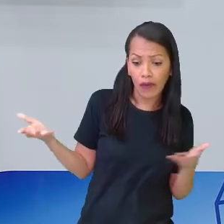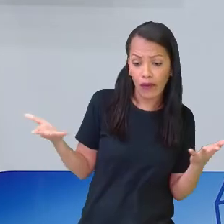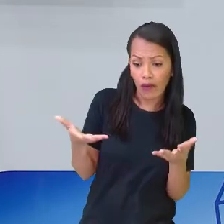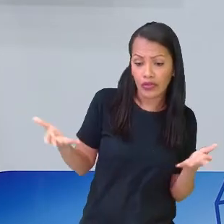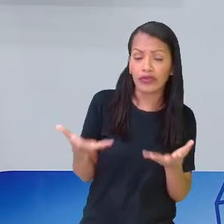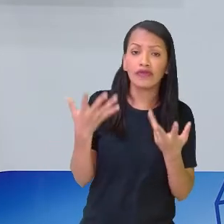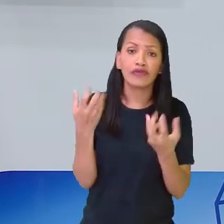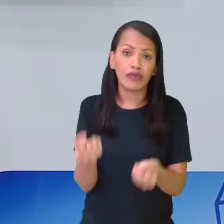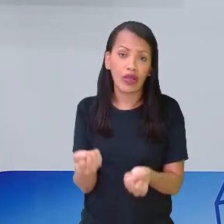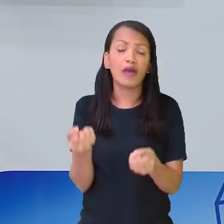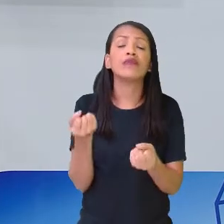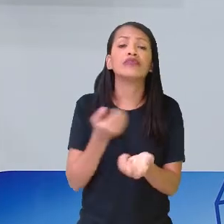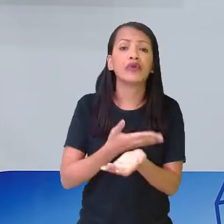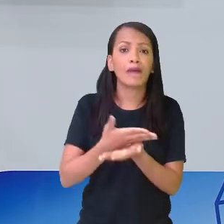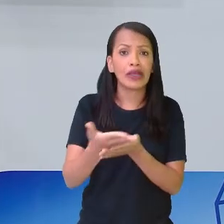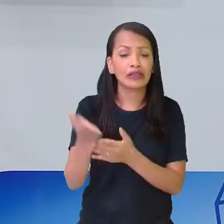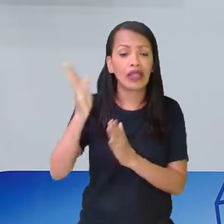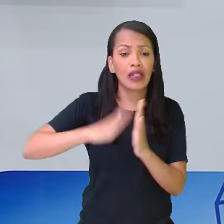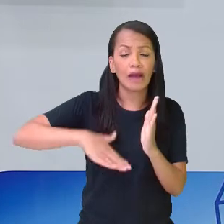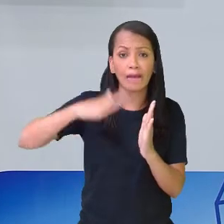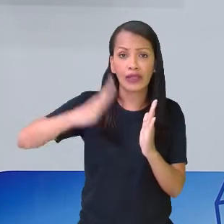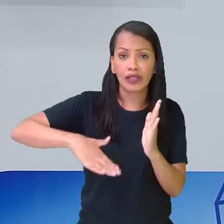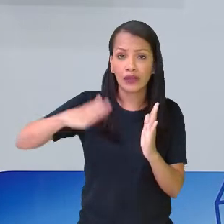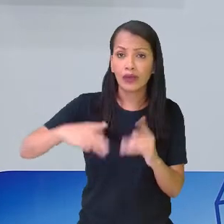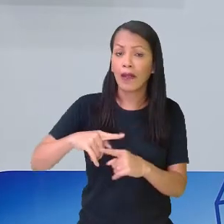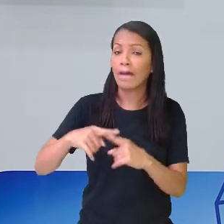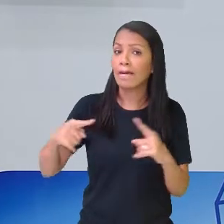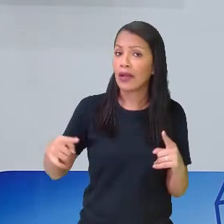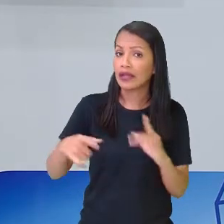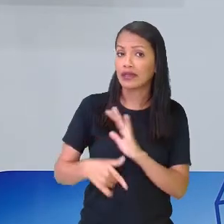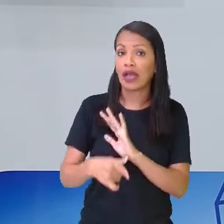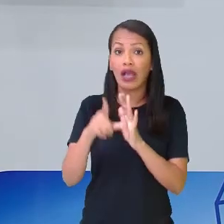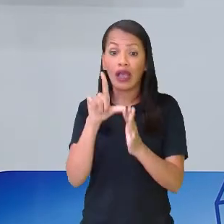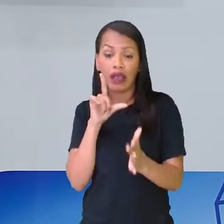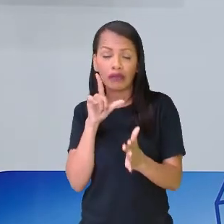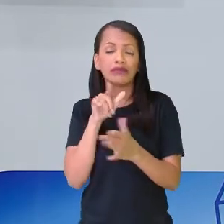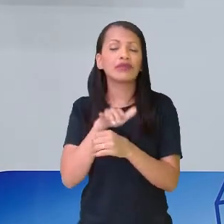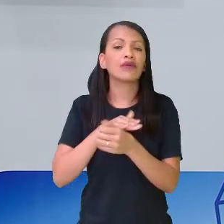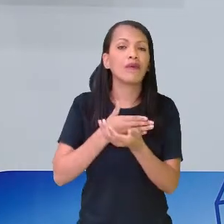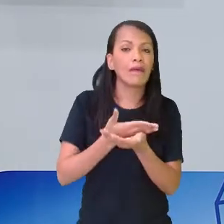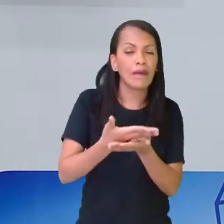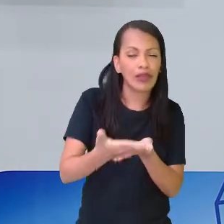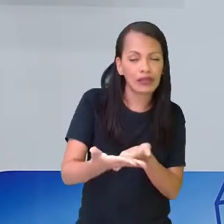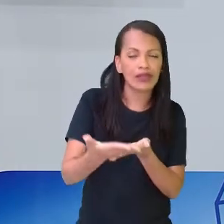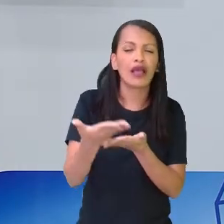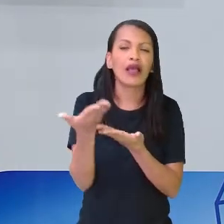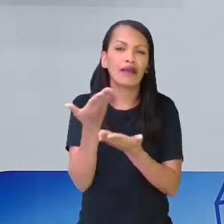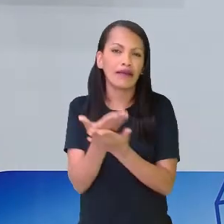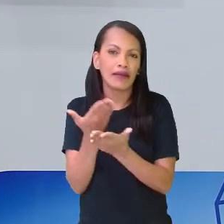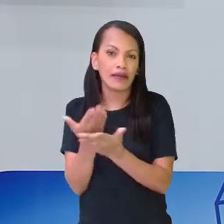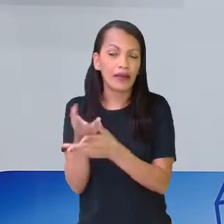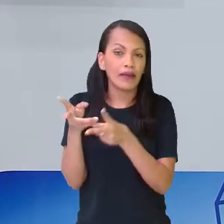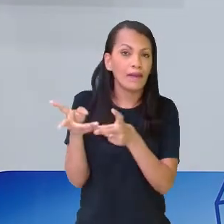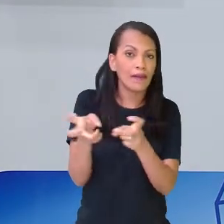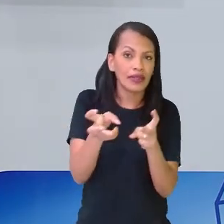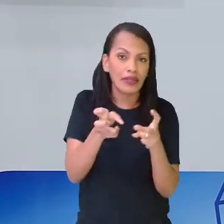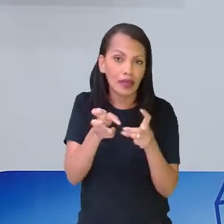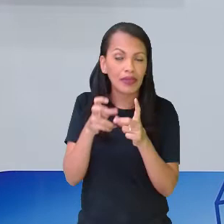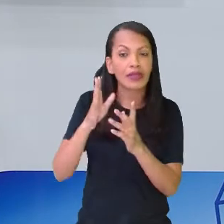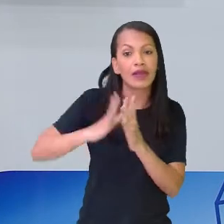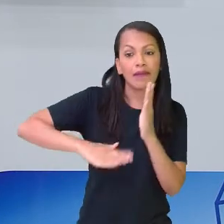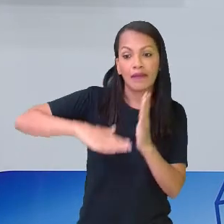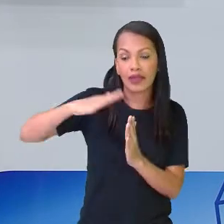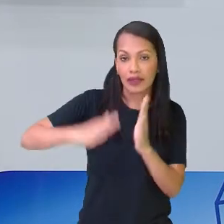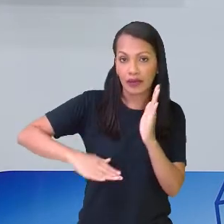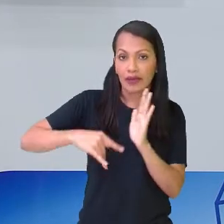vamos conversar sobre pintura. Mas, antes da gente conversar sobre isso, perceber como é que a pintura se apresenta